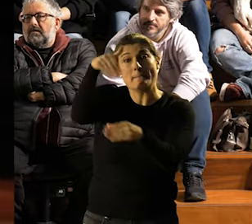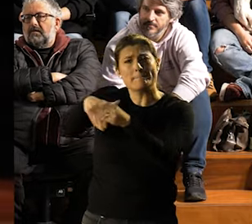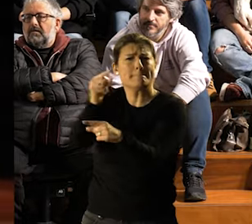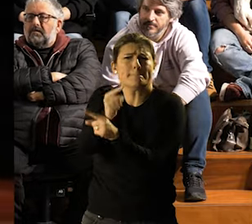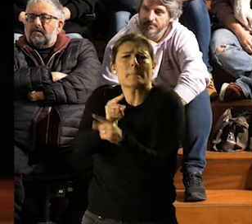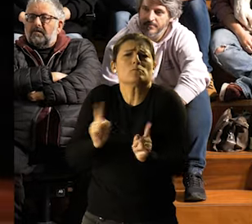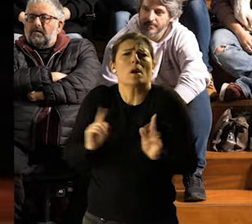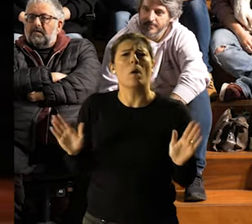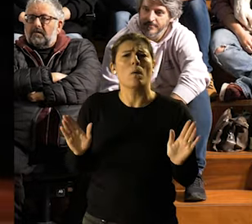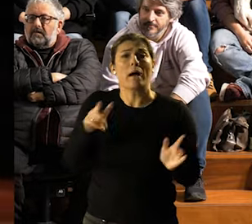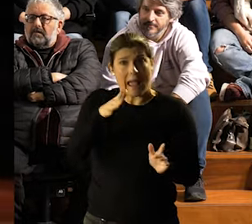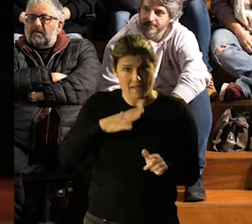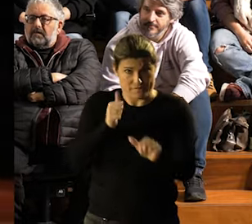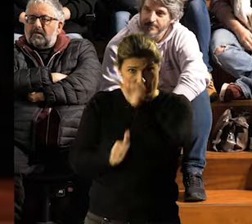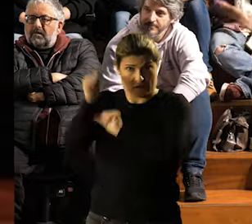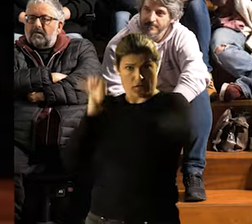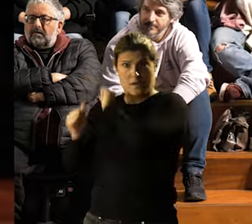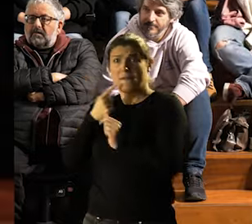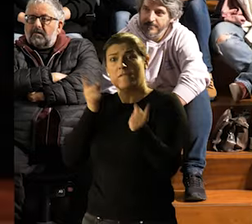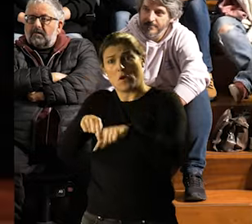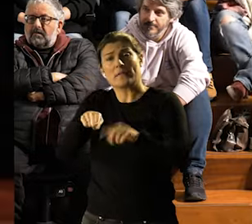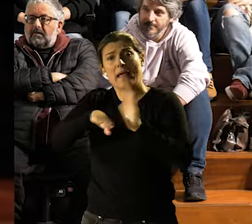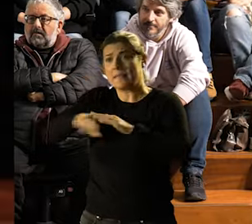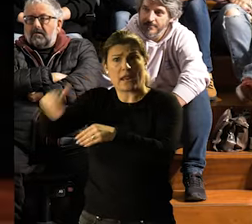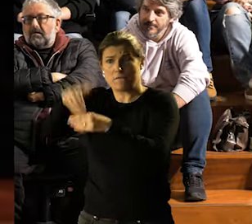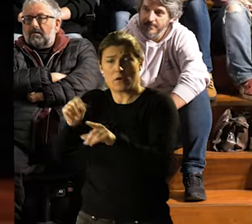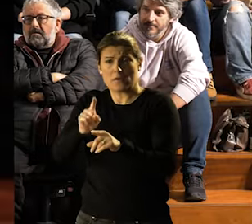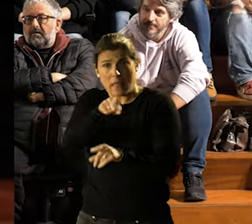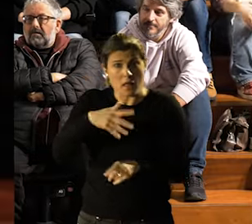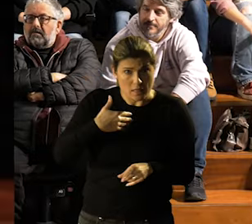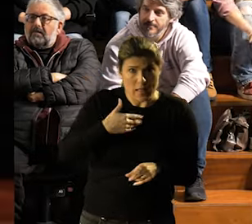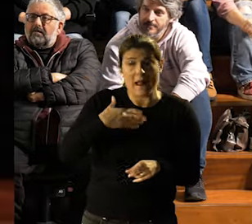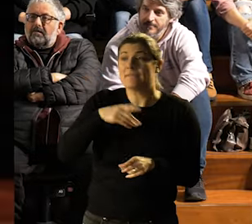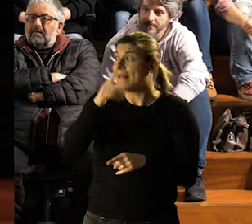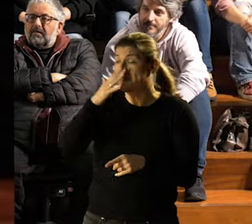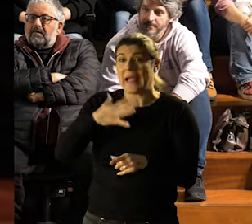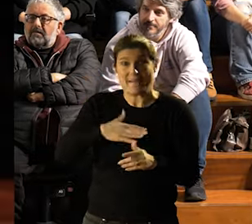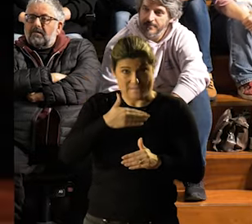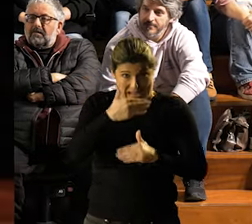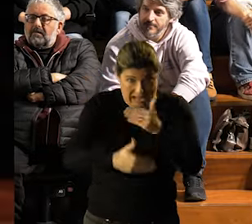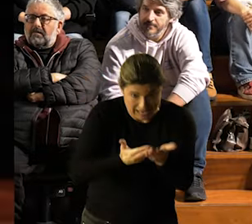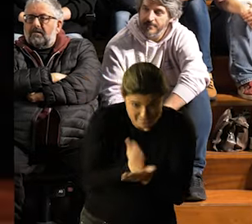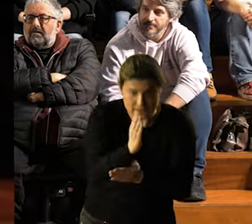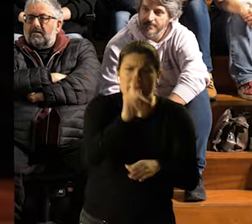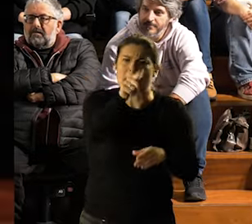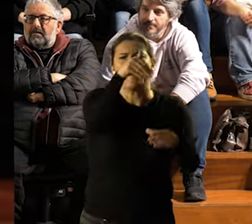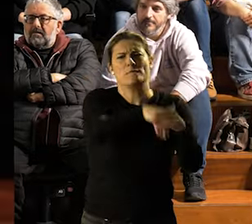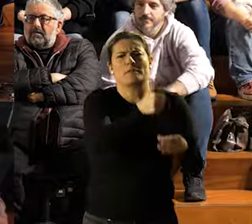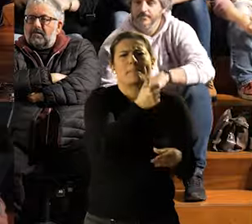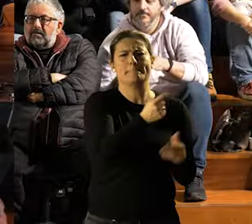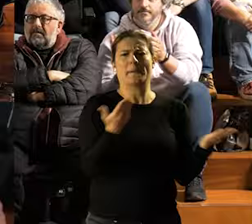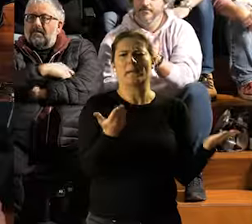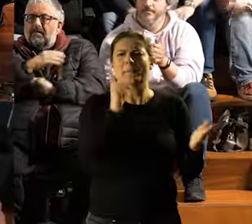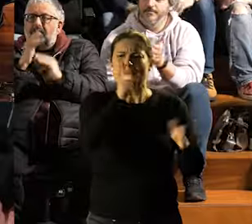mesmos se Queres andar para trás não não vota na direita se queres do mesmo vota no PS se queres avançar vota no bloco de esquerda